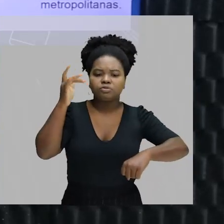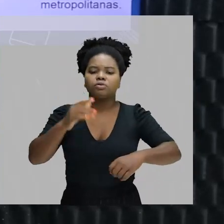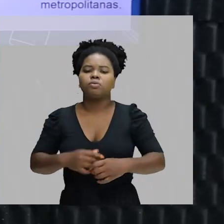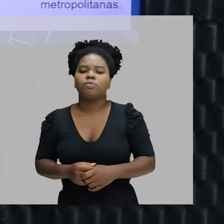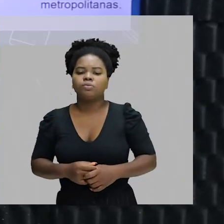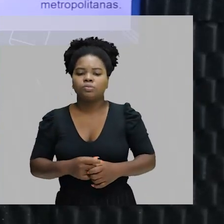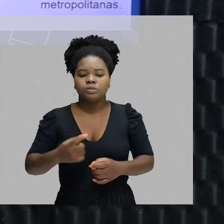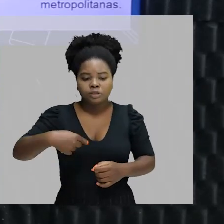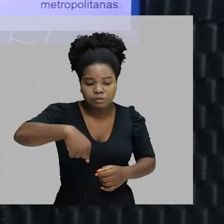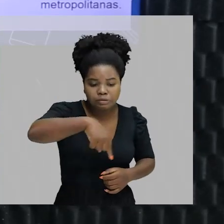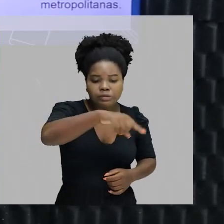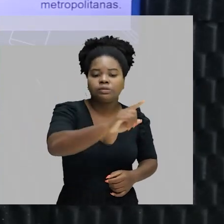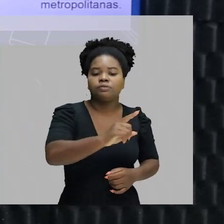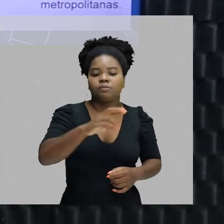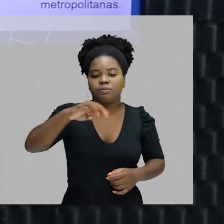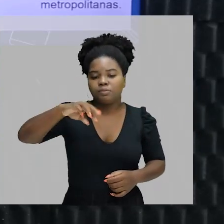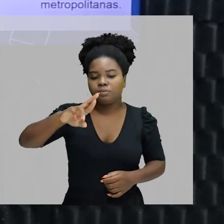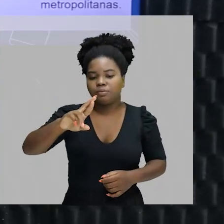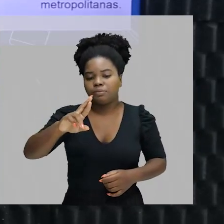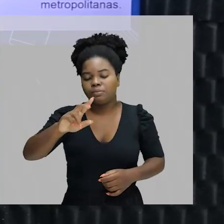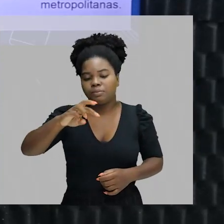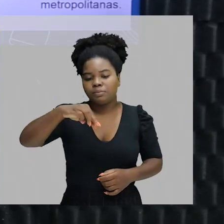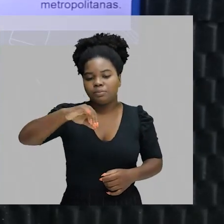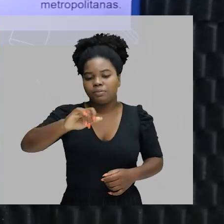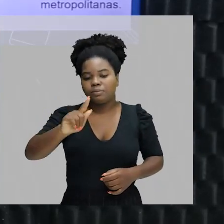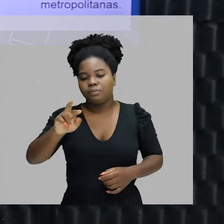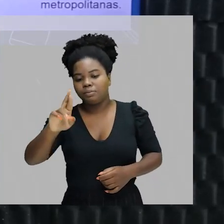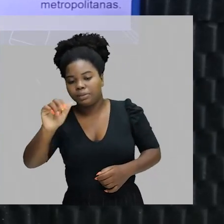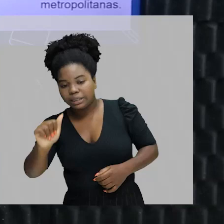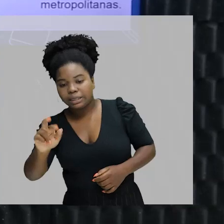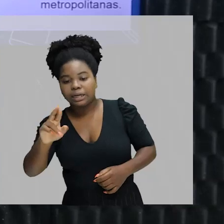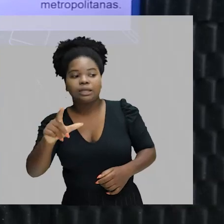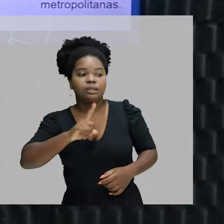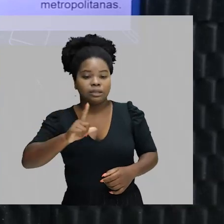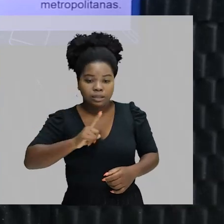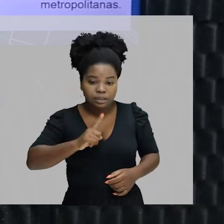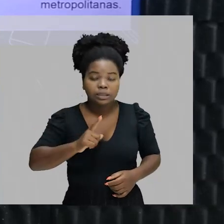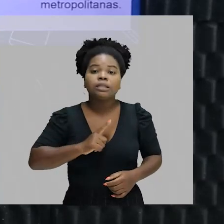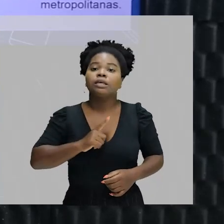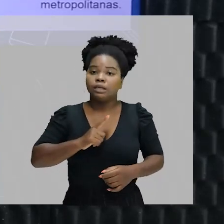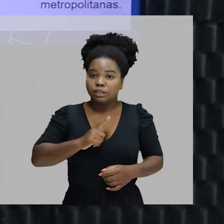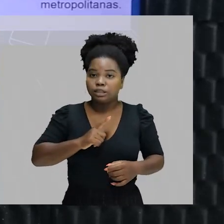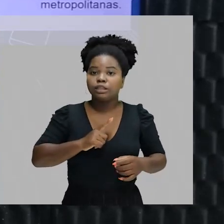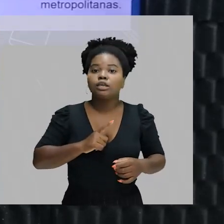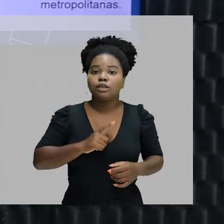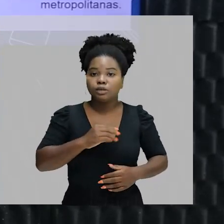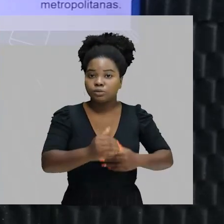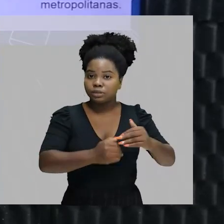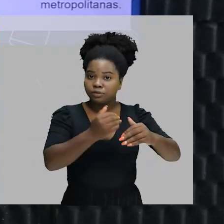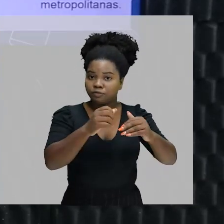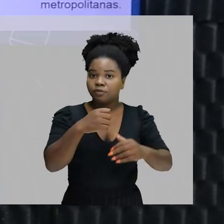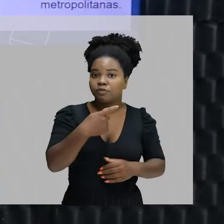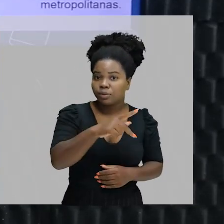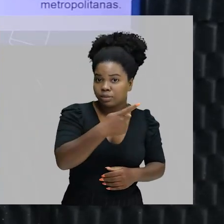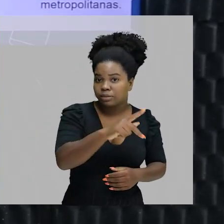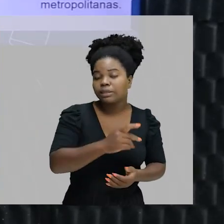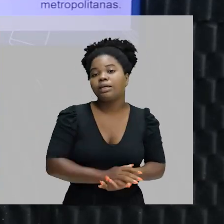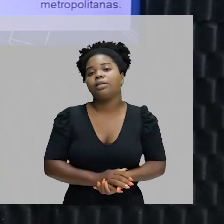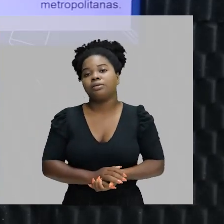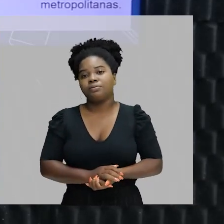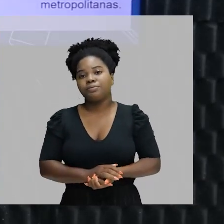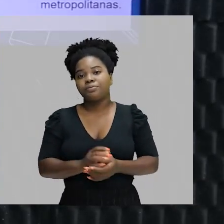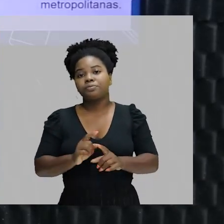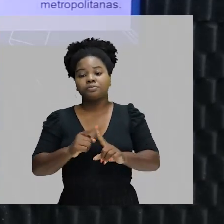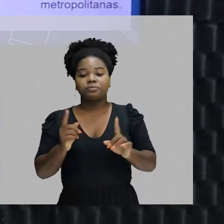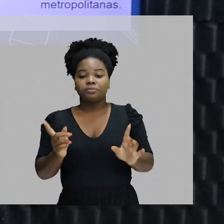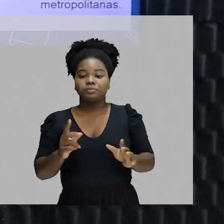buscar ocupar esse espaço, a gente tem o crescimento delas, tanto de maneira horizontal, como também de construções verticais. E